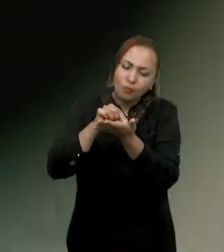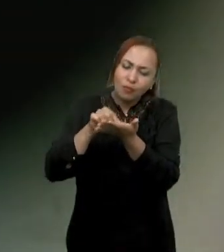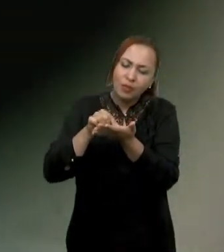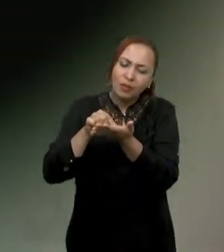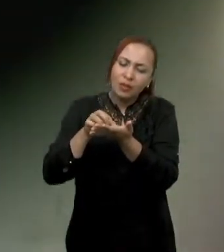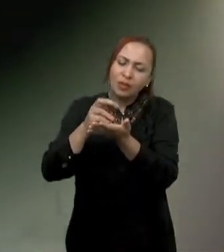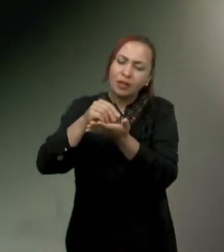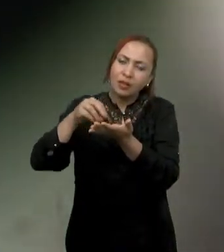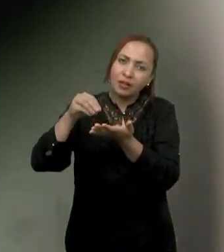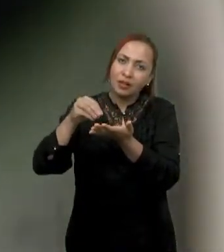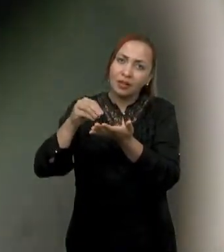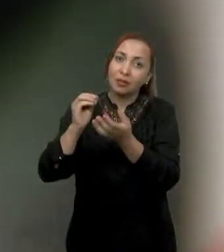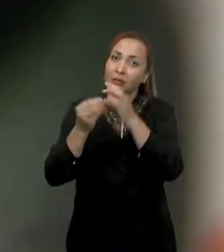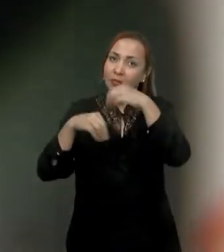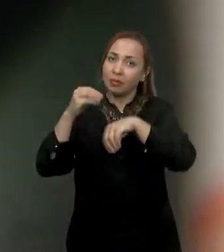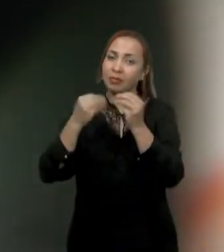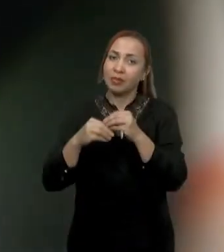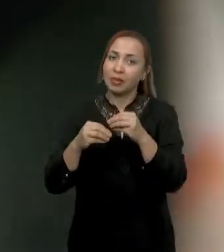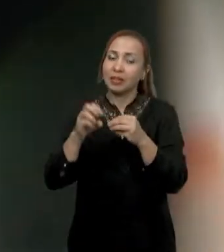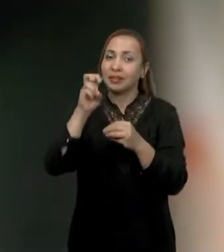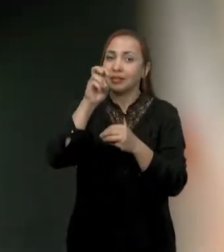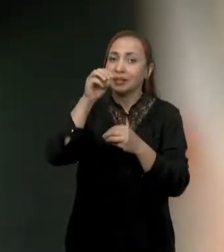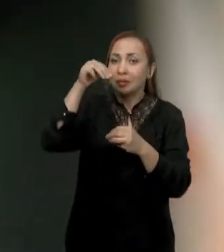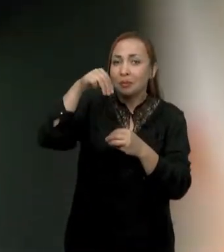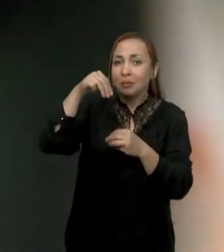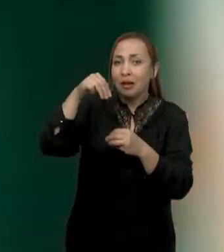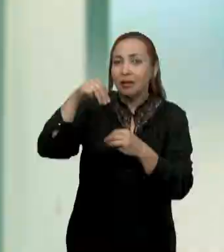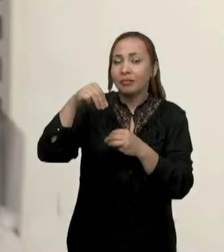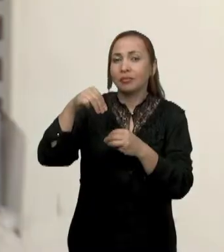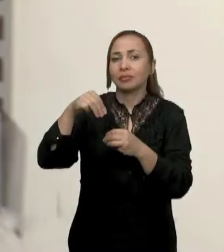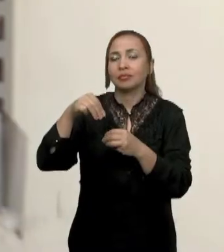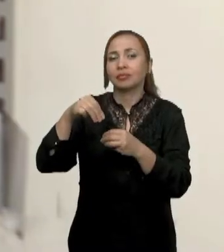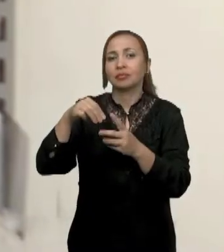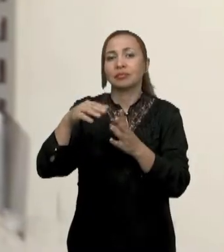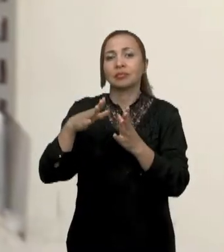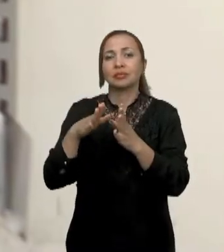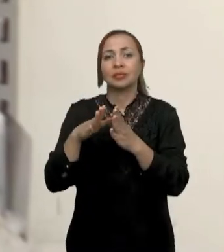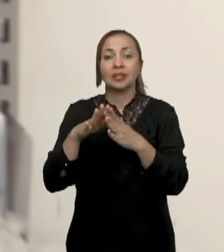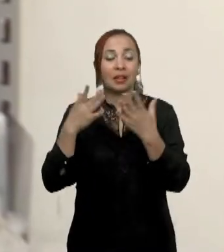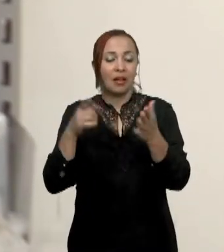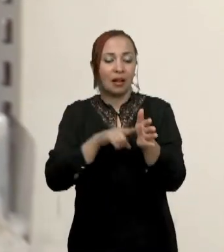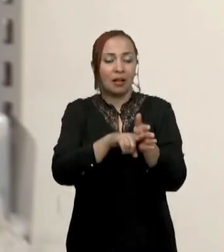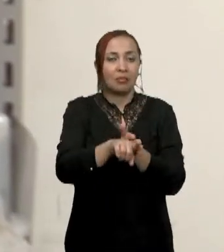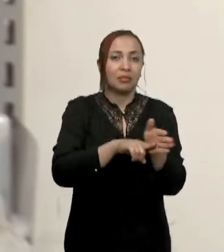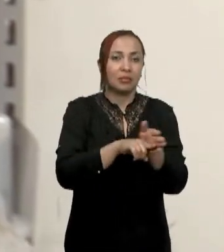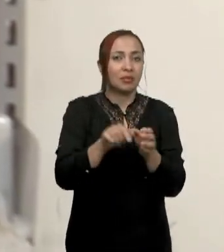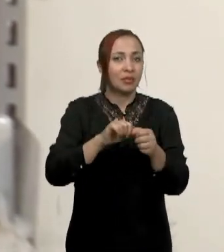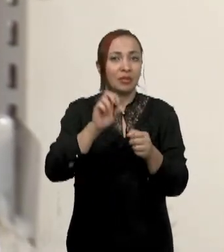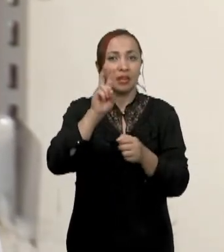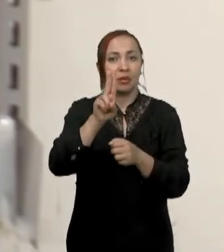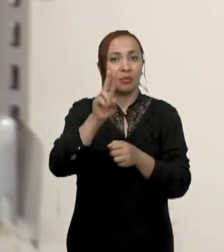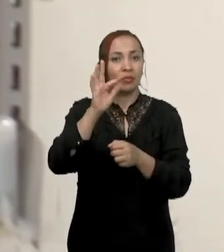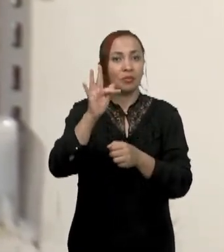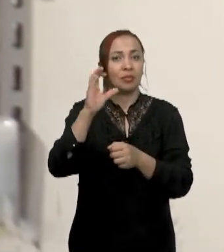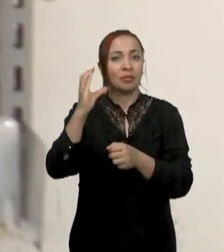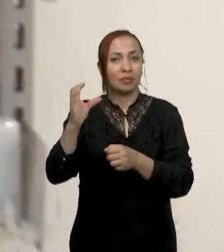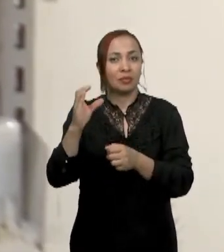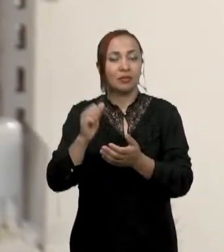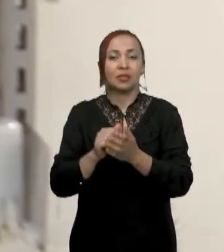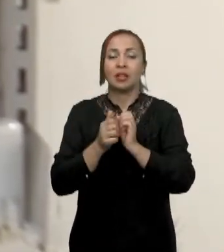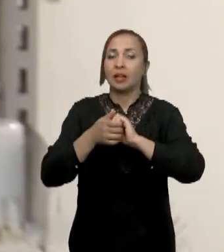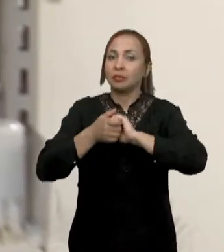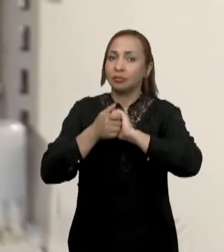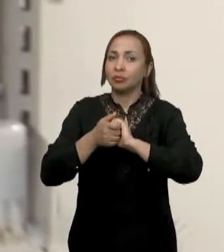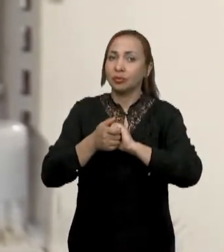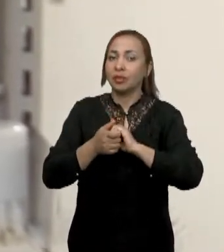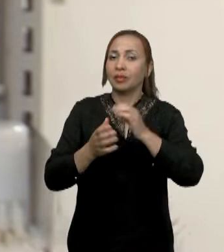quando ele atinge o tamanho de 5 milímetros. Nessa pesquisa feita na UFC com o Departamento de Engenharia de